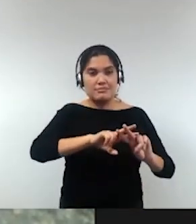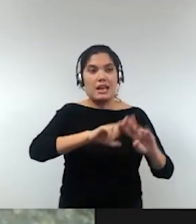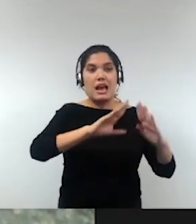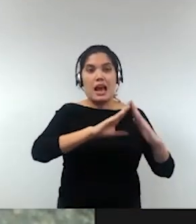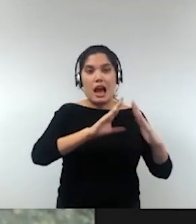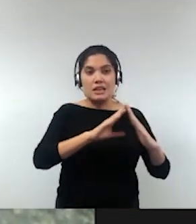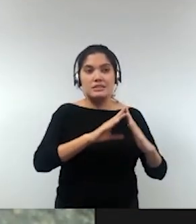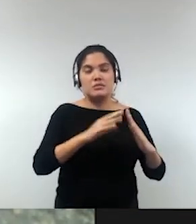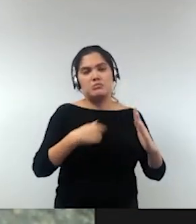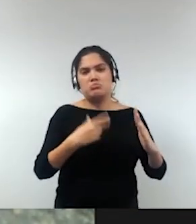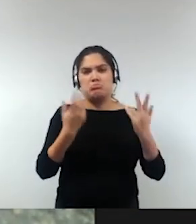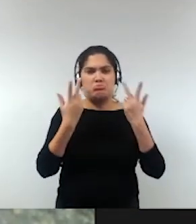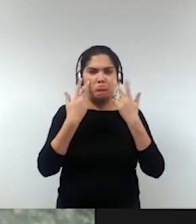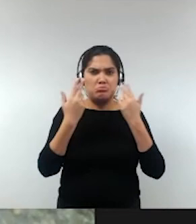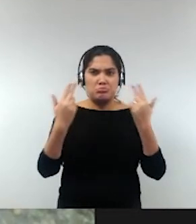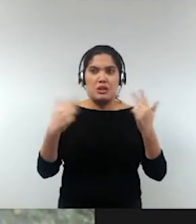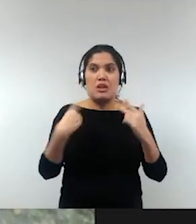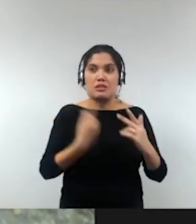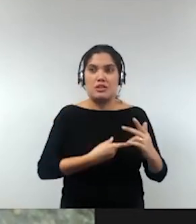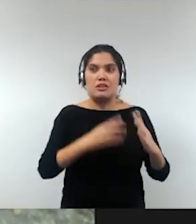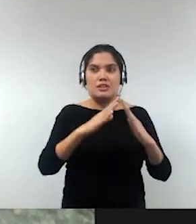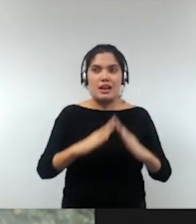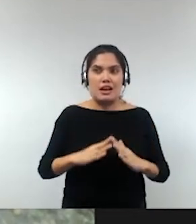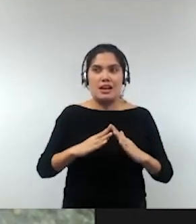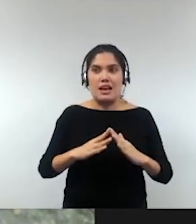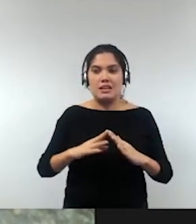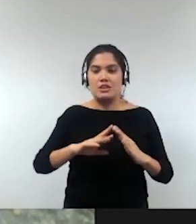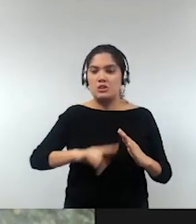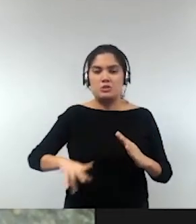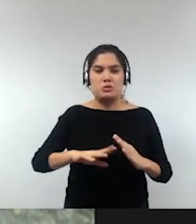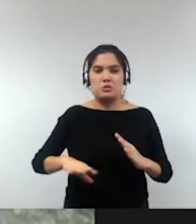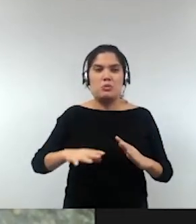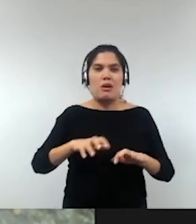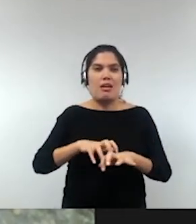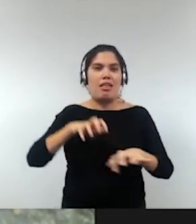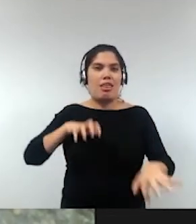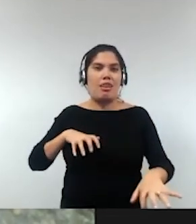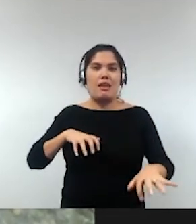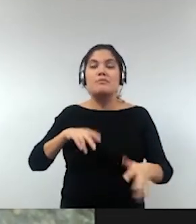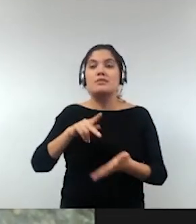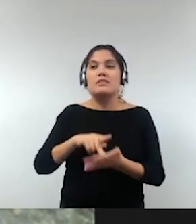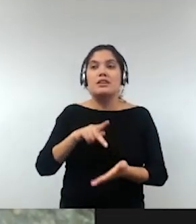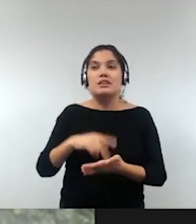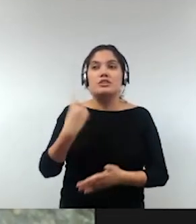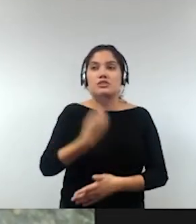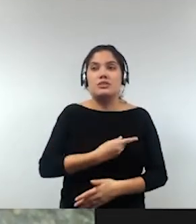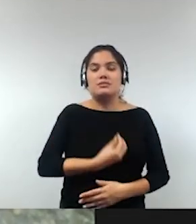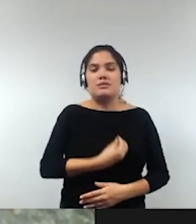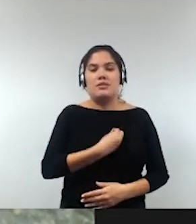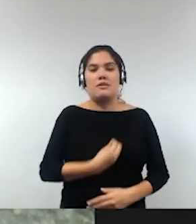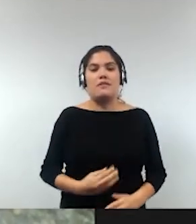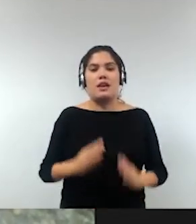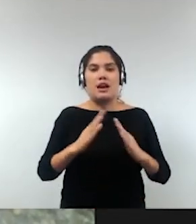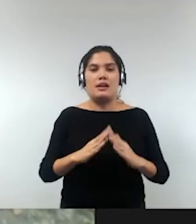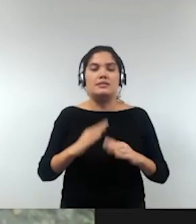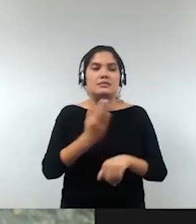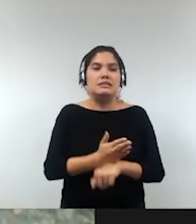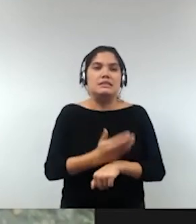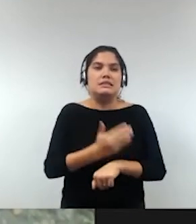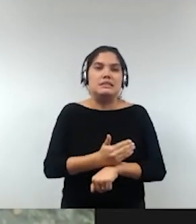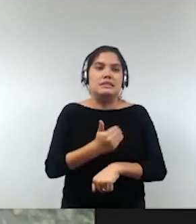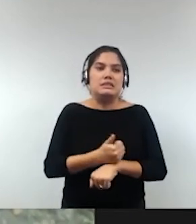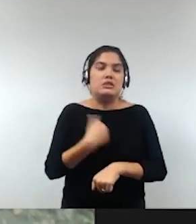então, naturalmente, a nossa casa, isso não é nem home office, né? Na verdade, como a gente está em casa o tempo todo,